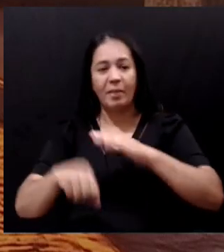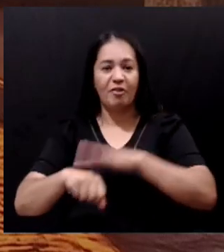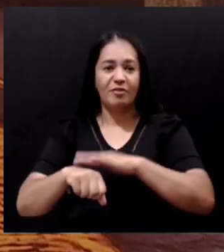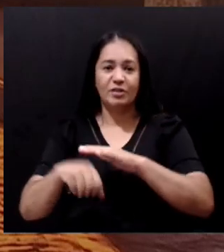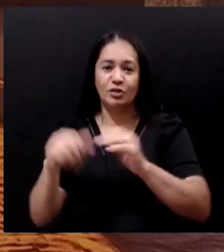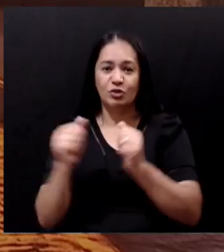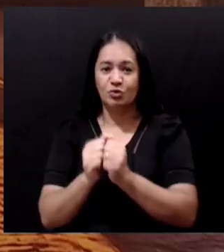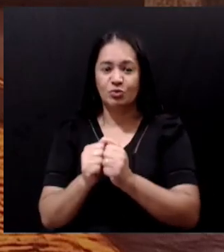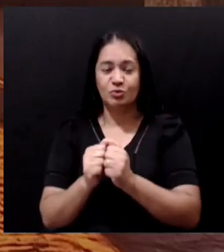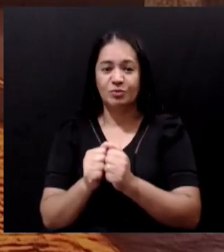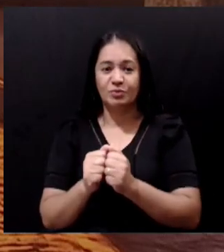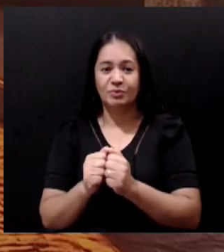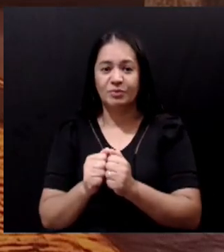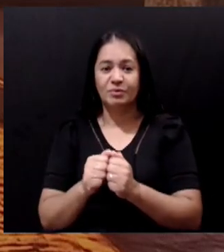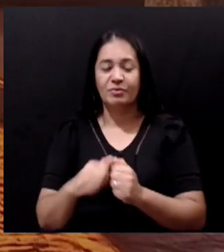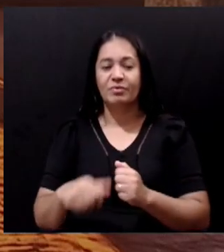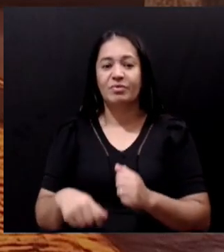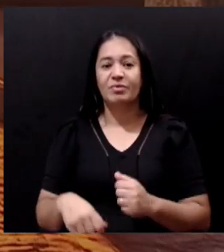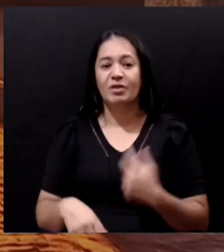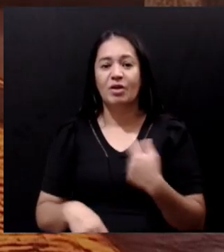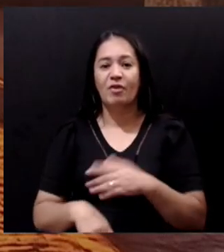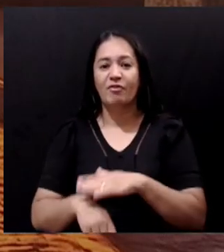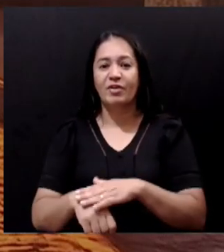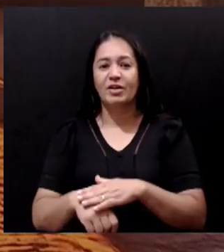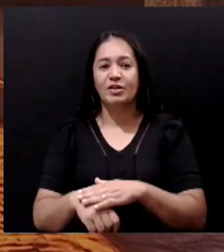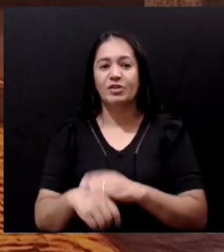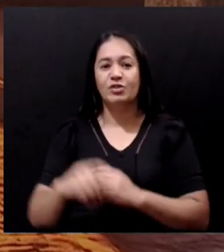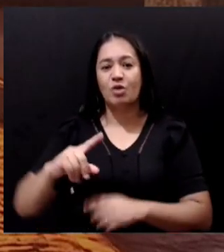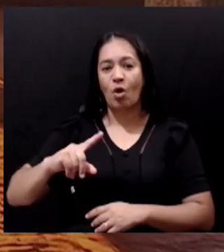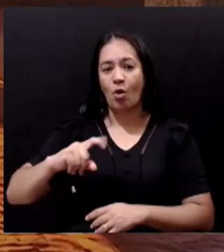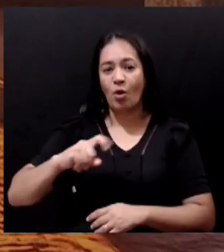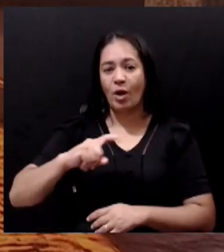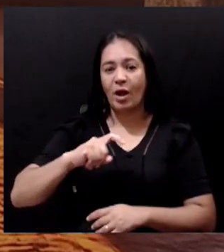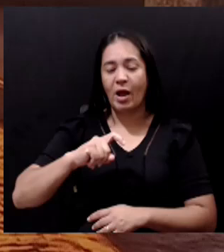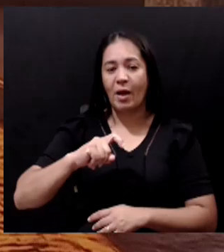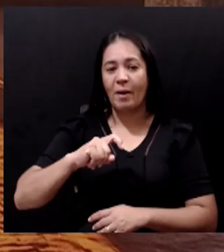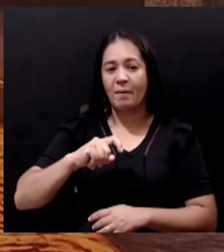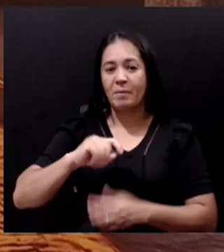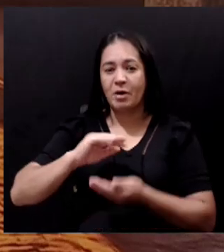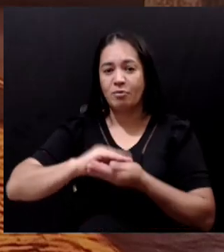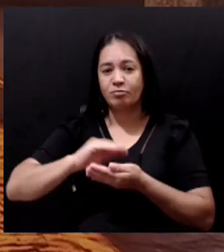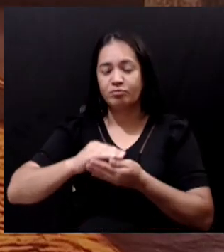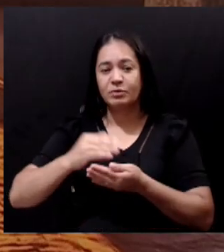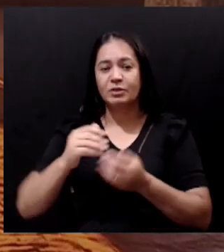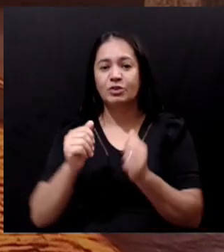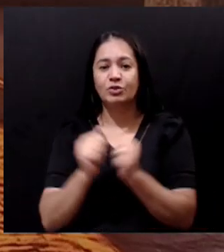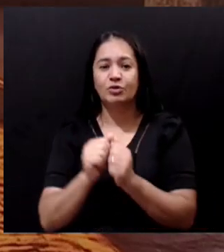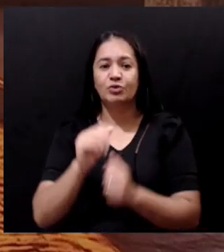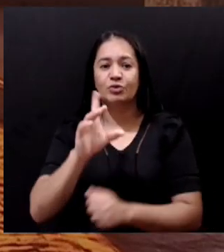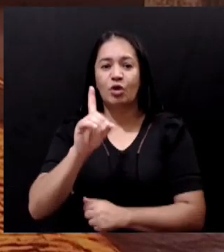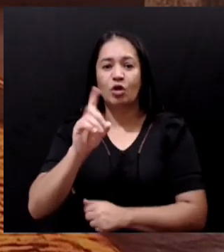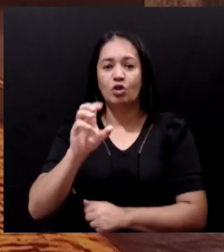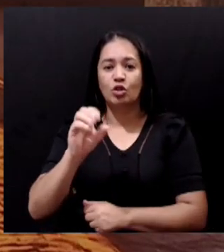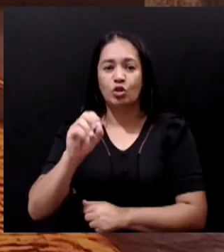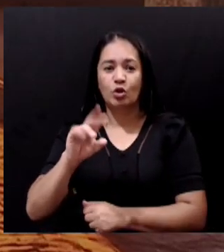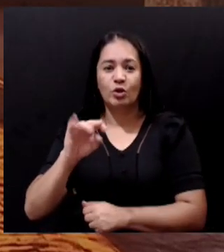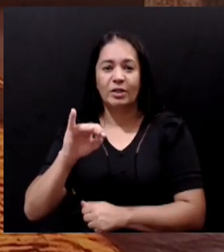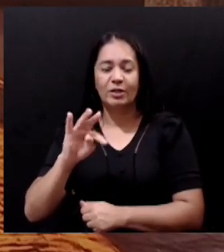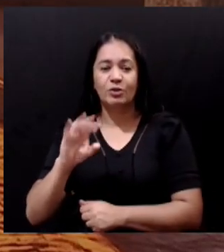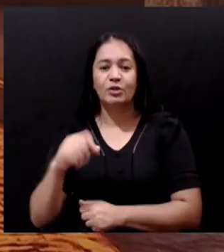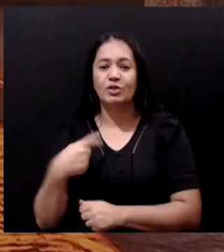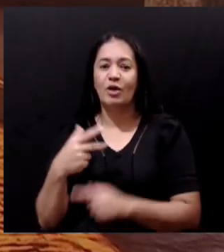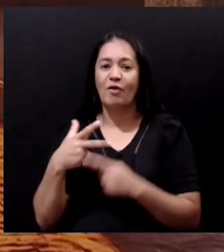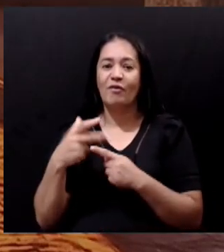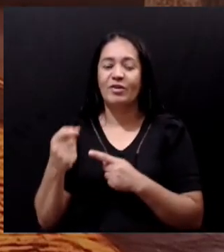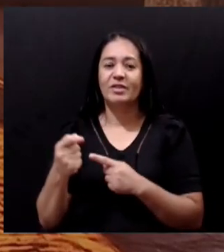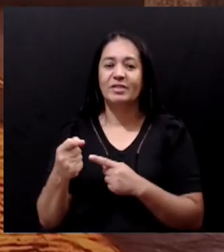E a gente fez um camarão empanado com Doritos e queijo, catupiry. E a gente ganhou os 2 prêmios, né? A